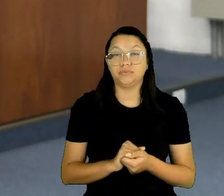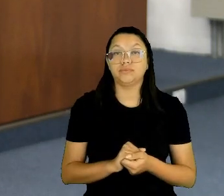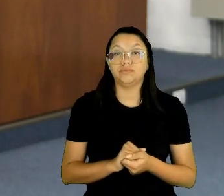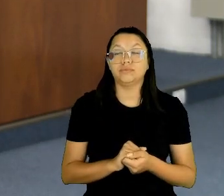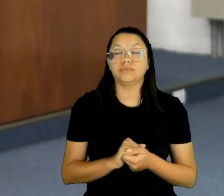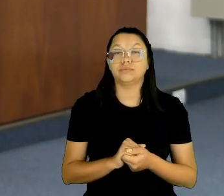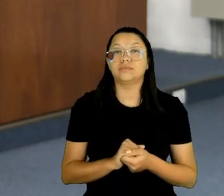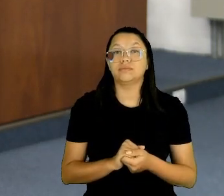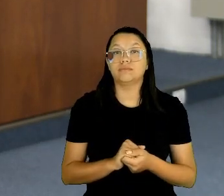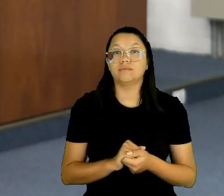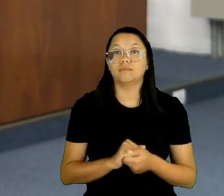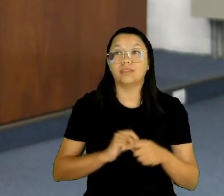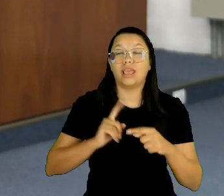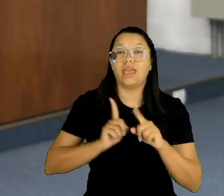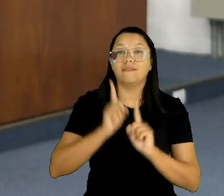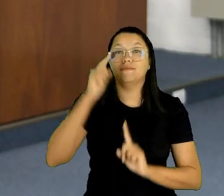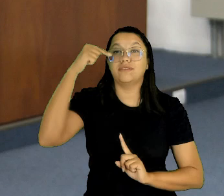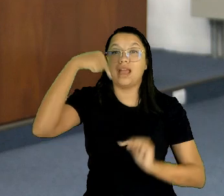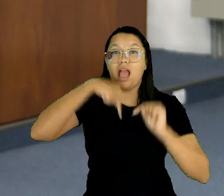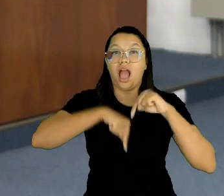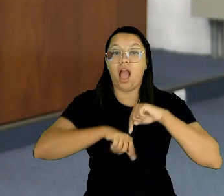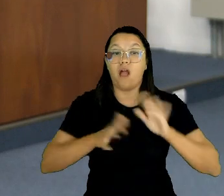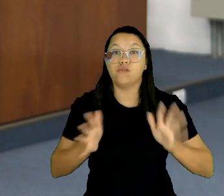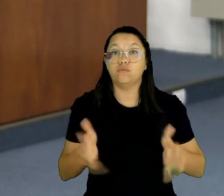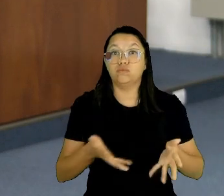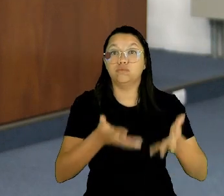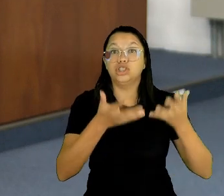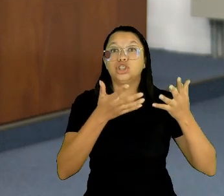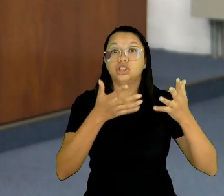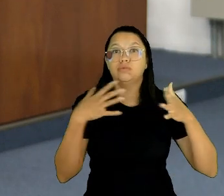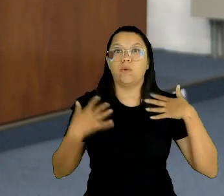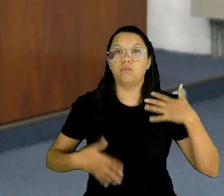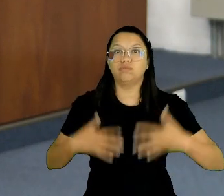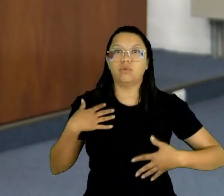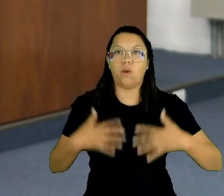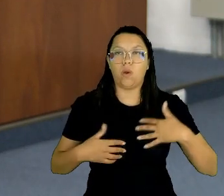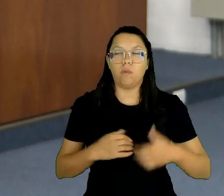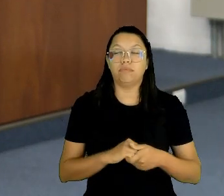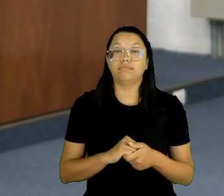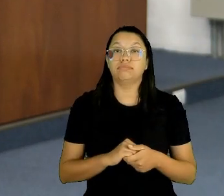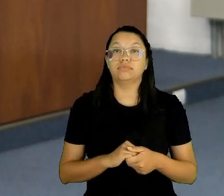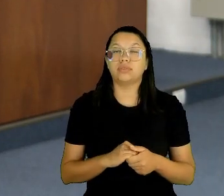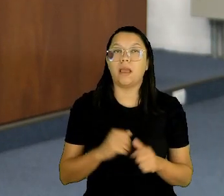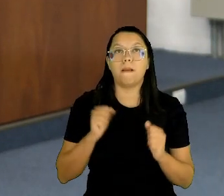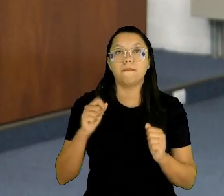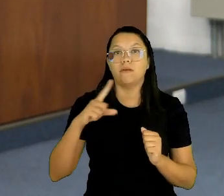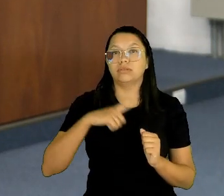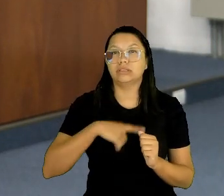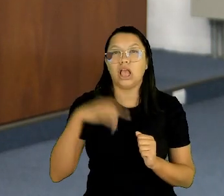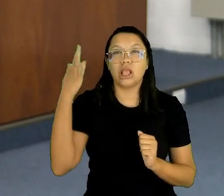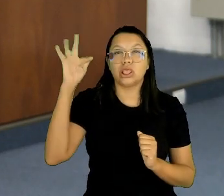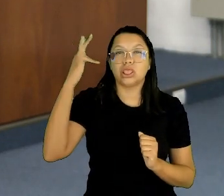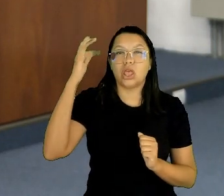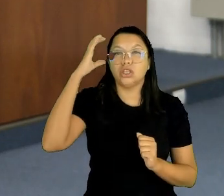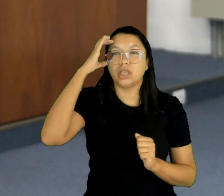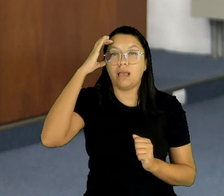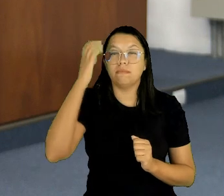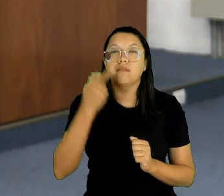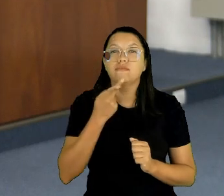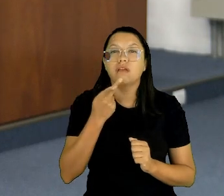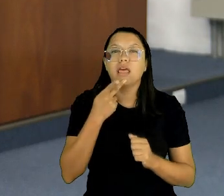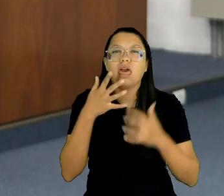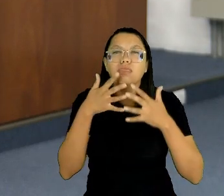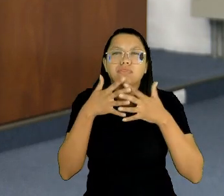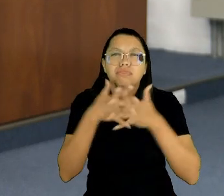falha do nosso cérebro enviar o estímulo para o corpo. E aí a gente pode ter desde dor